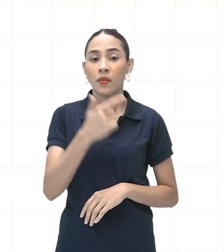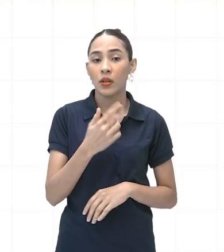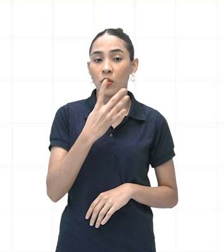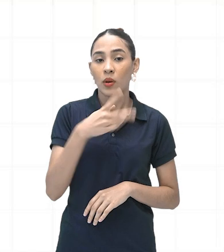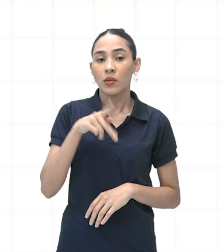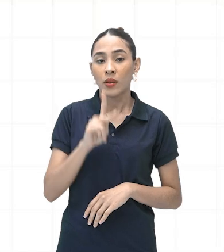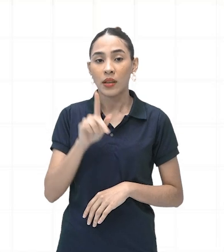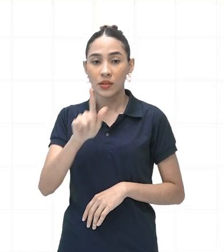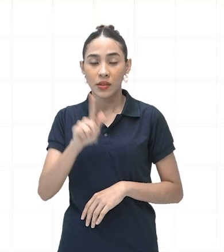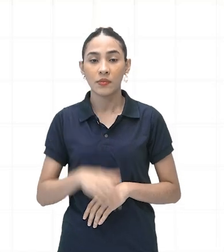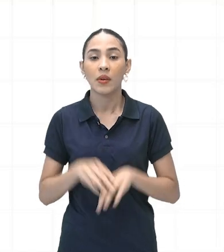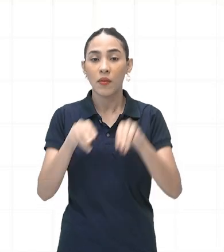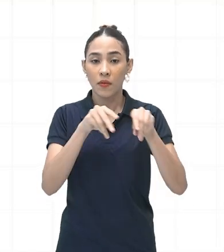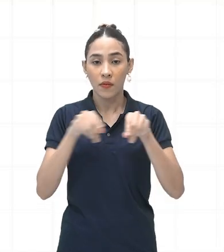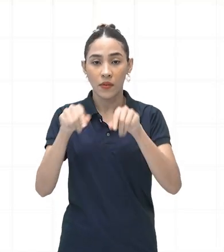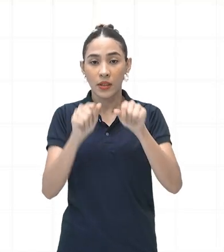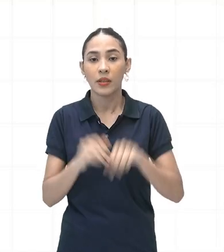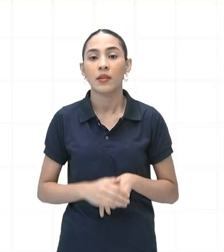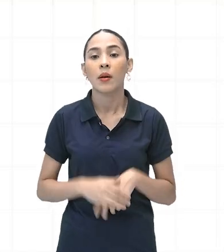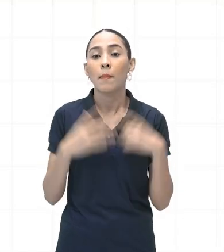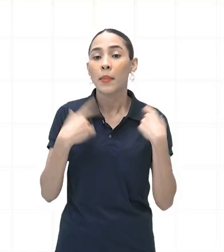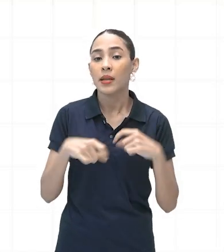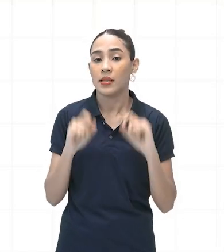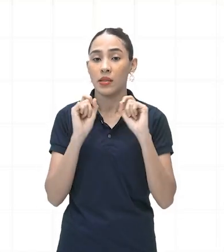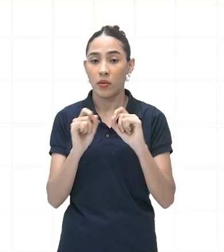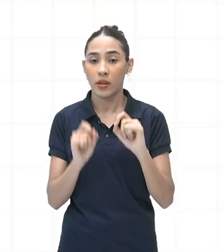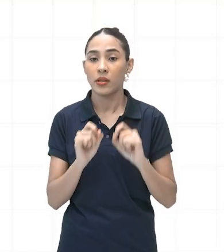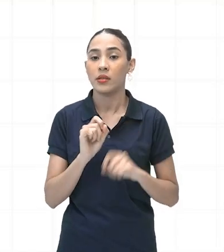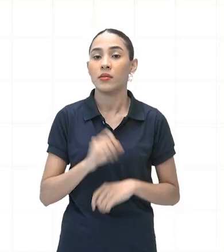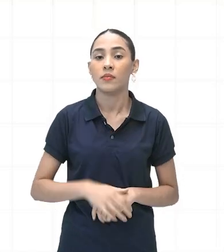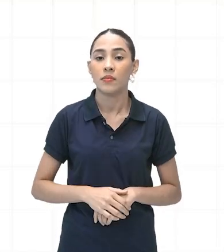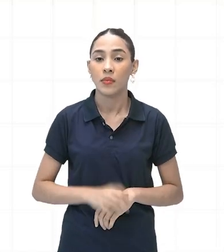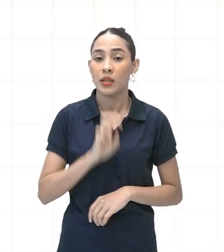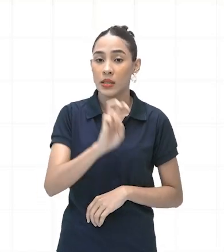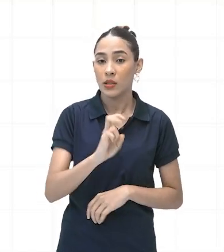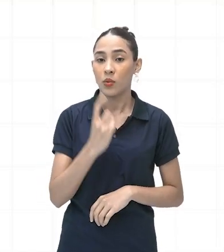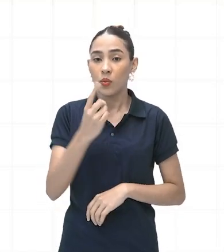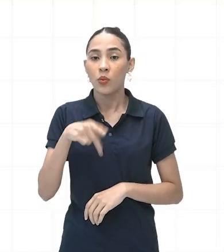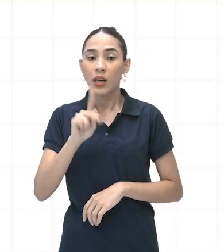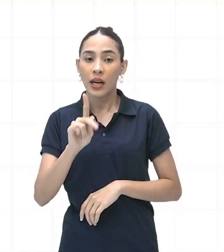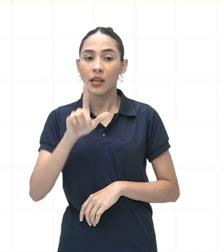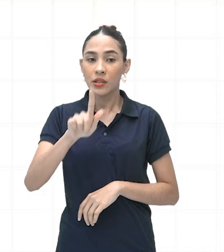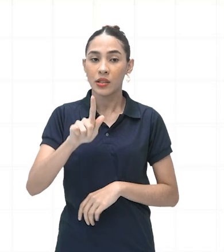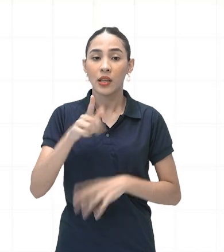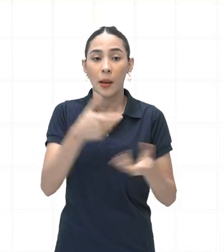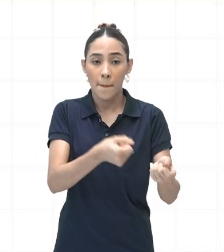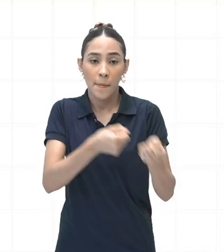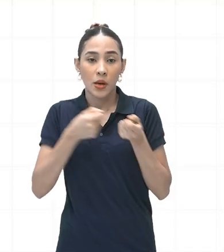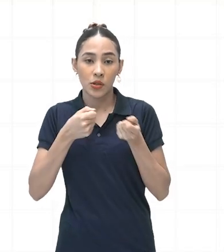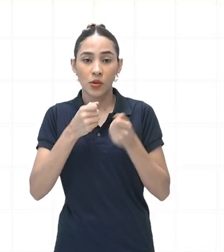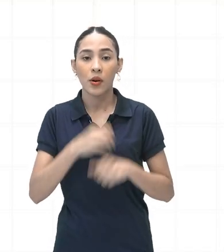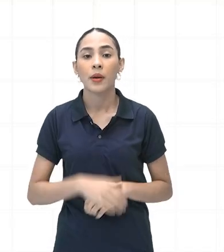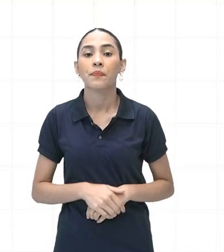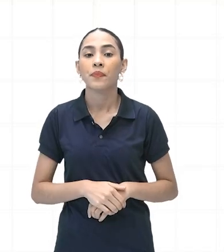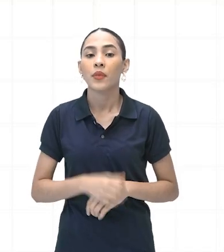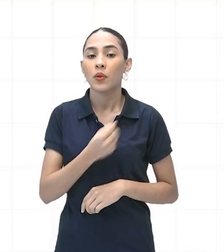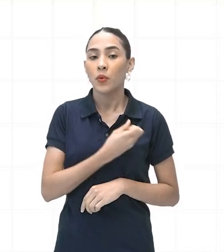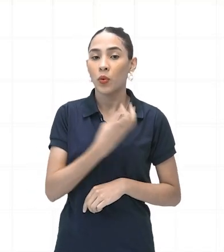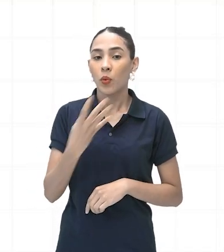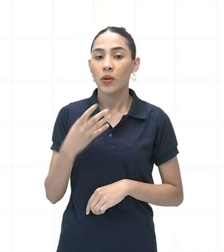24 kg de farinha, são necessários 51 kg de mandioca.